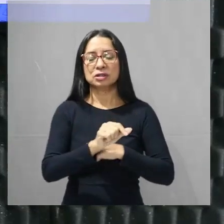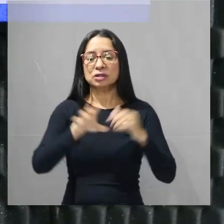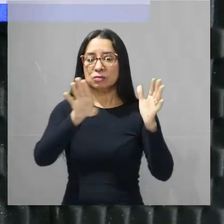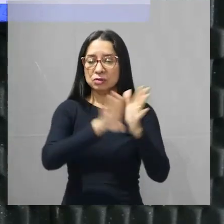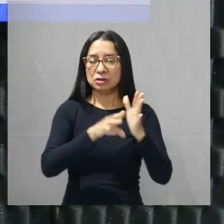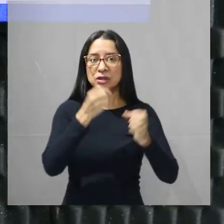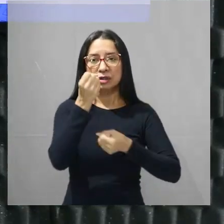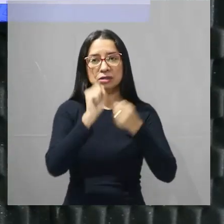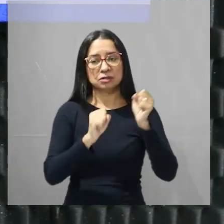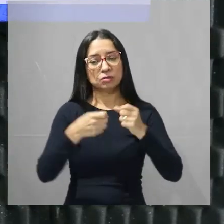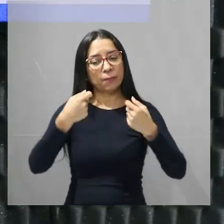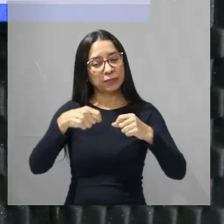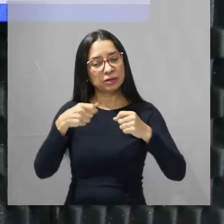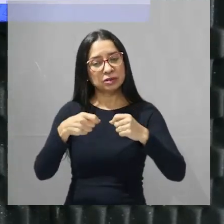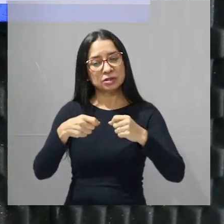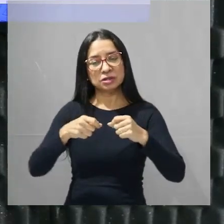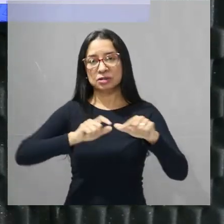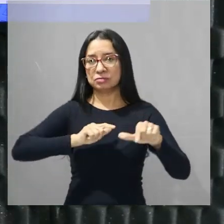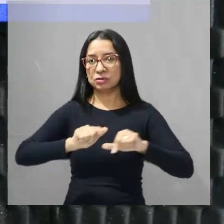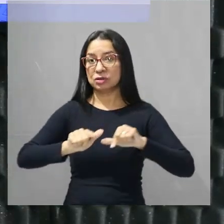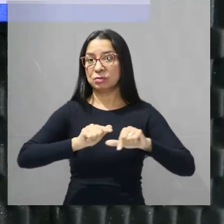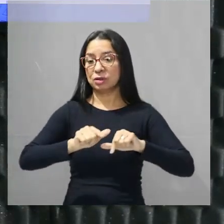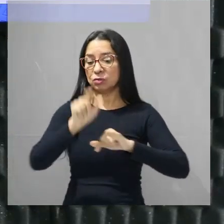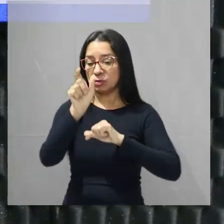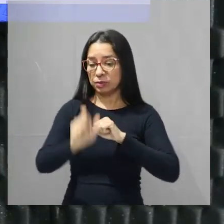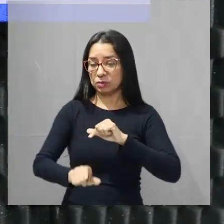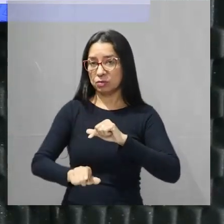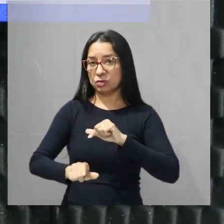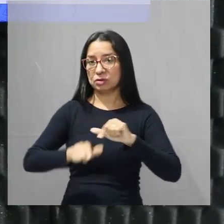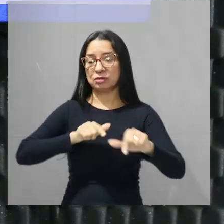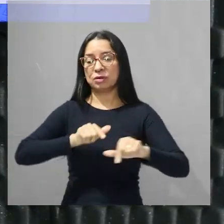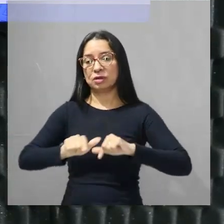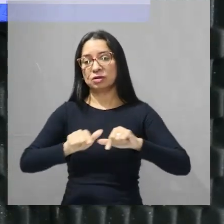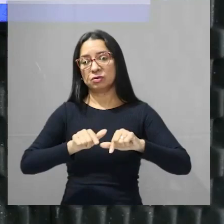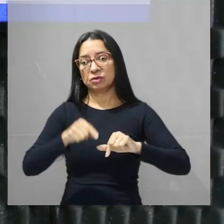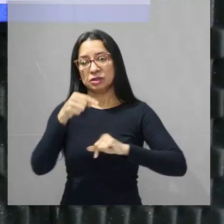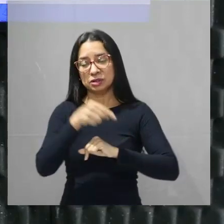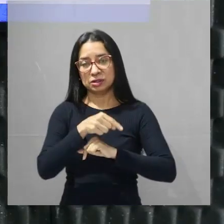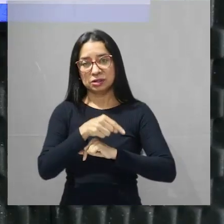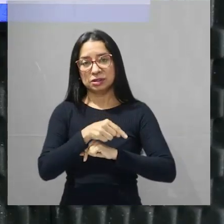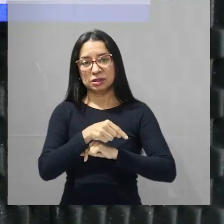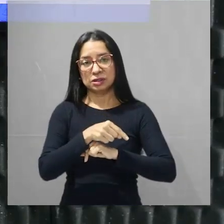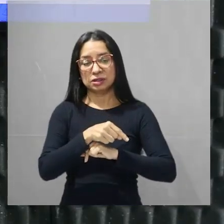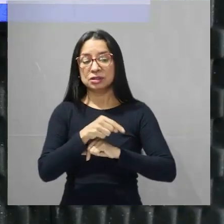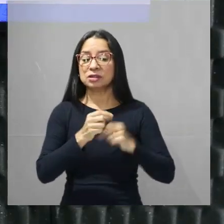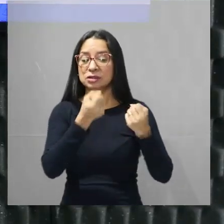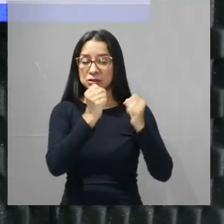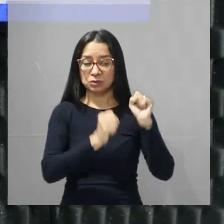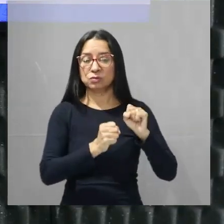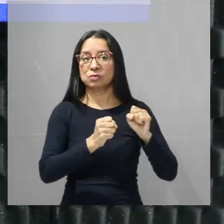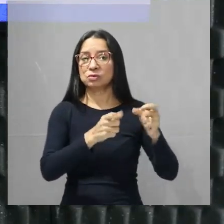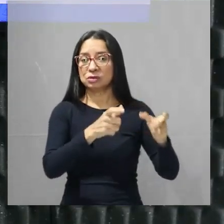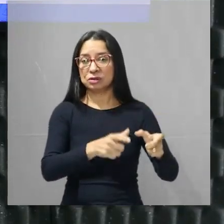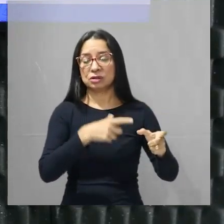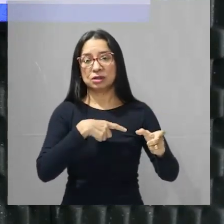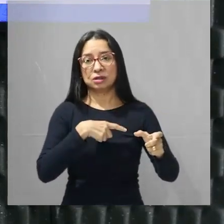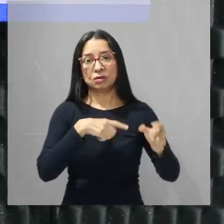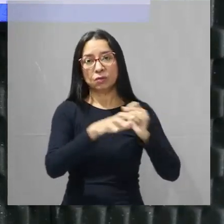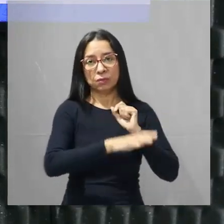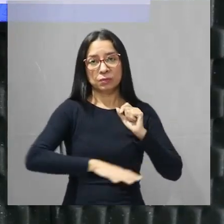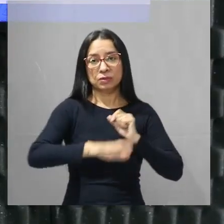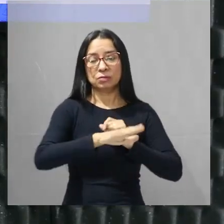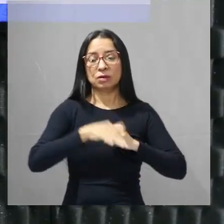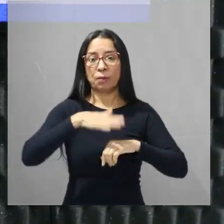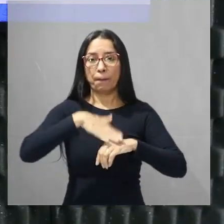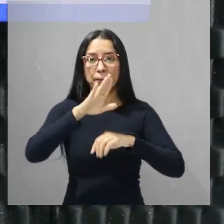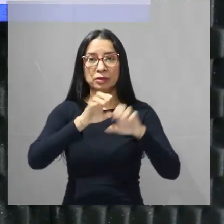precisa de mão de obra, tá certo? E essas indústrias vão se situar, claro, em espaços com maior infraestrutura, tanto de produção, energia, como também